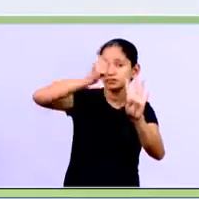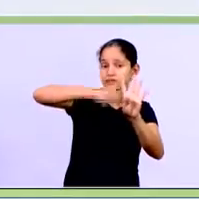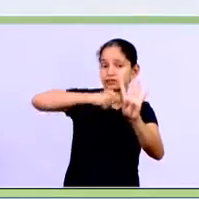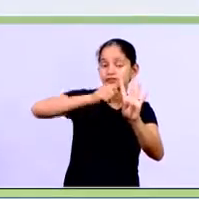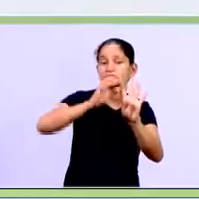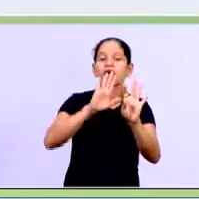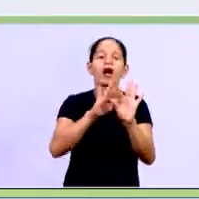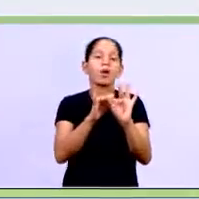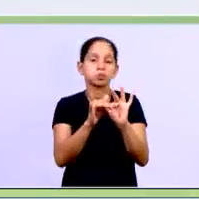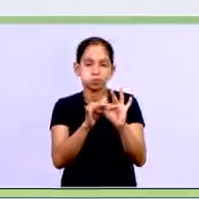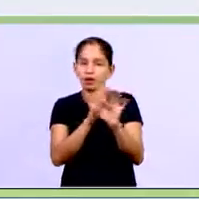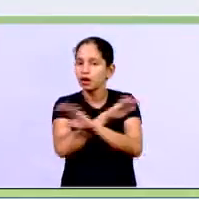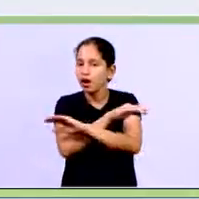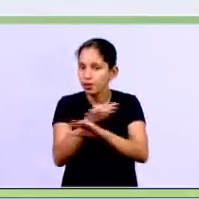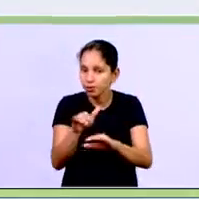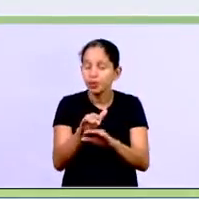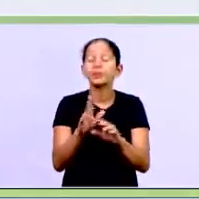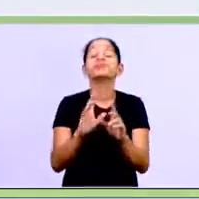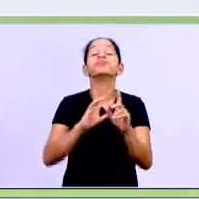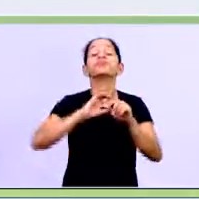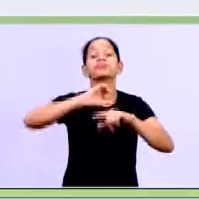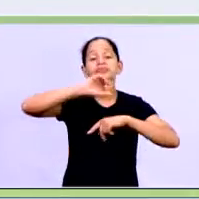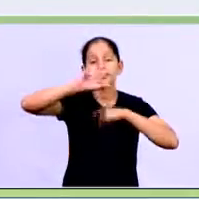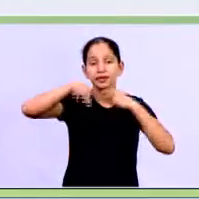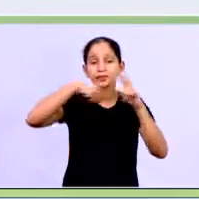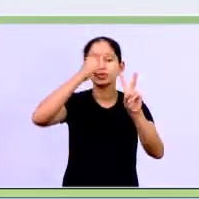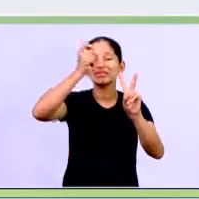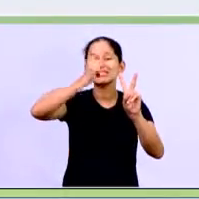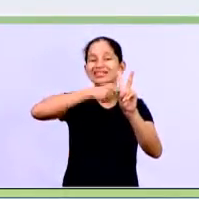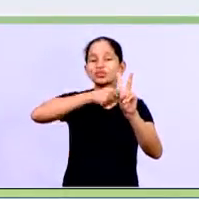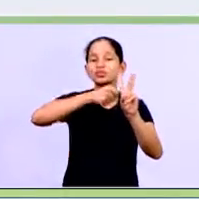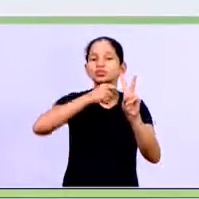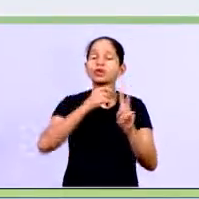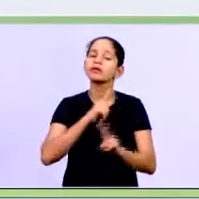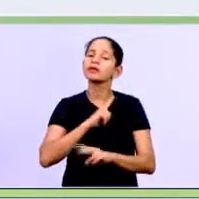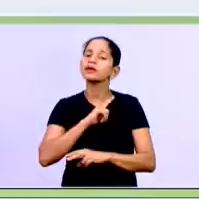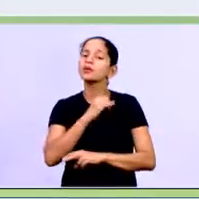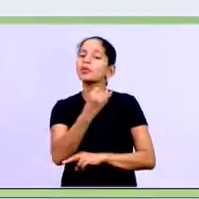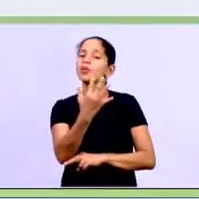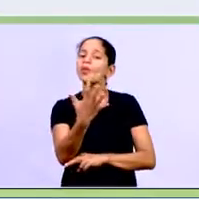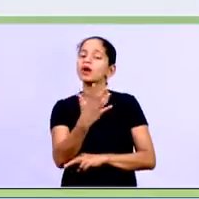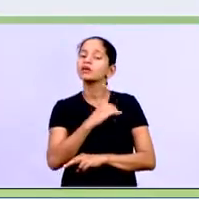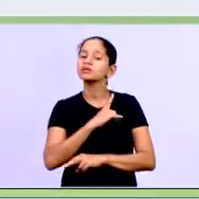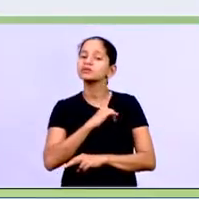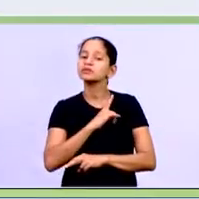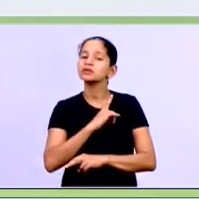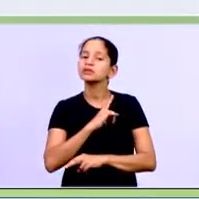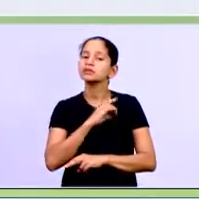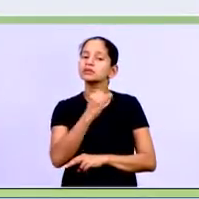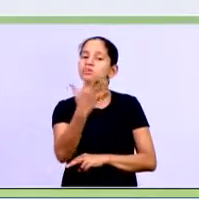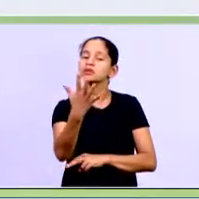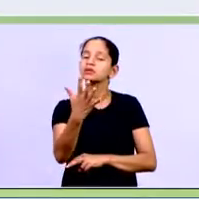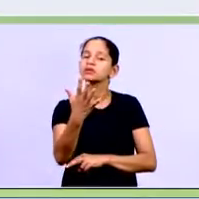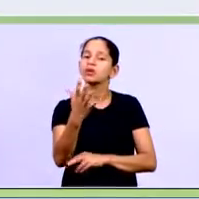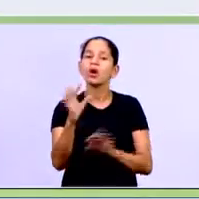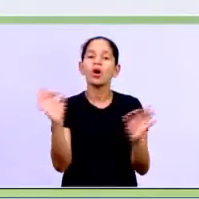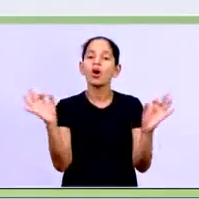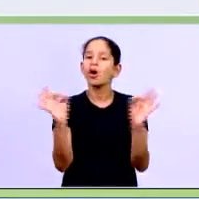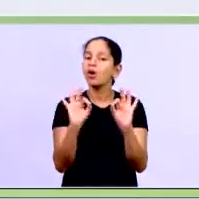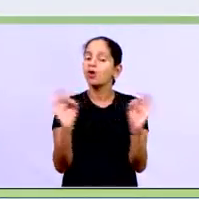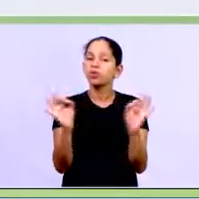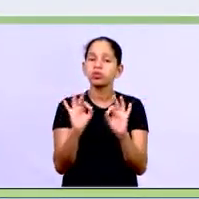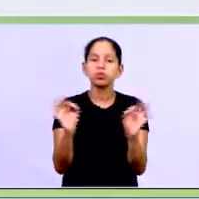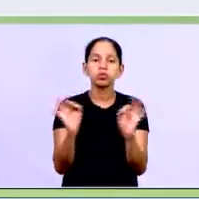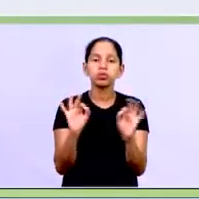mais R$1.000. Ele deve agora 600, Rafael? Não. Como ele pagou R$100 de juros, esse juro não é abatido